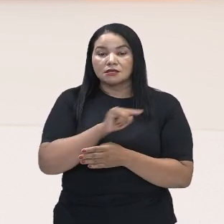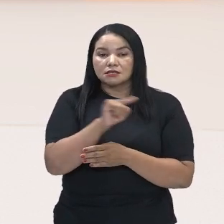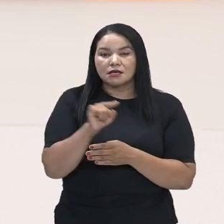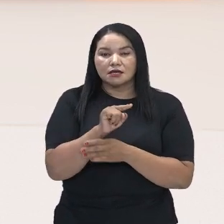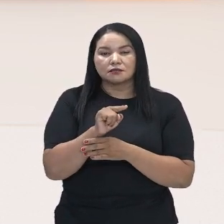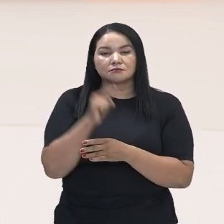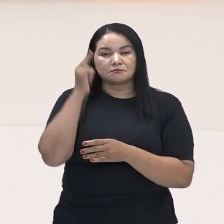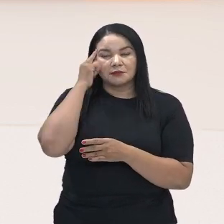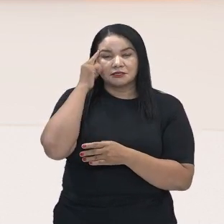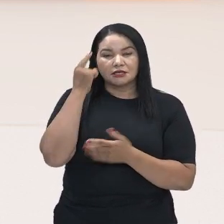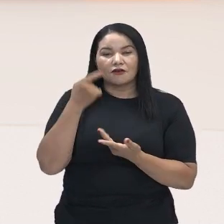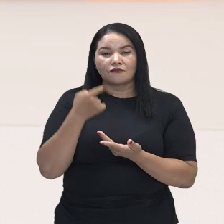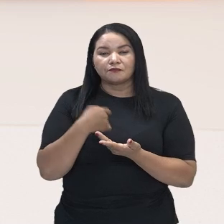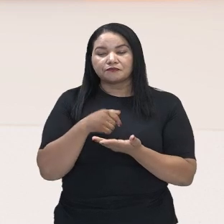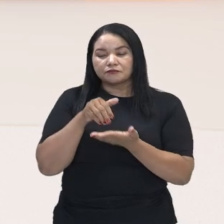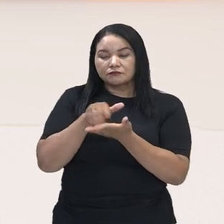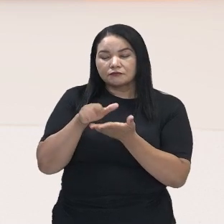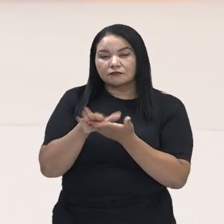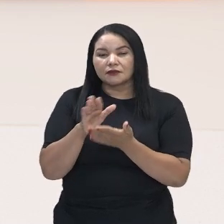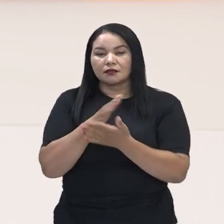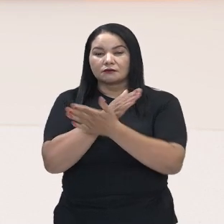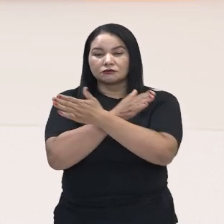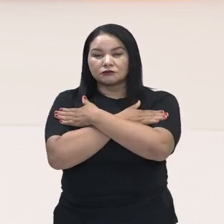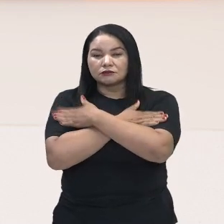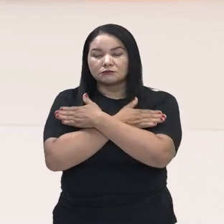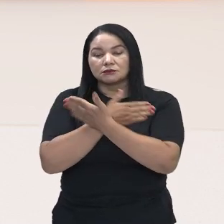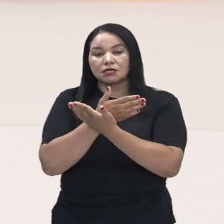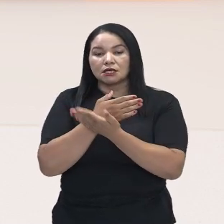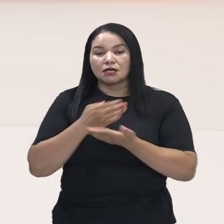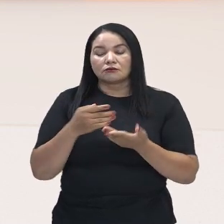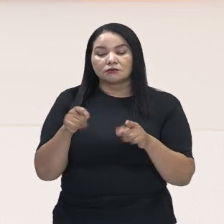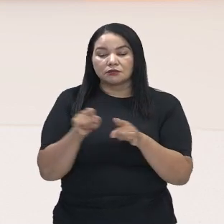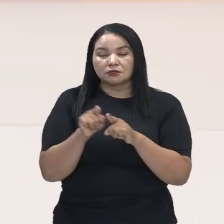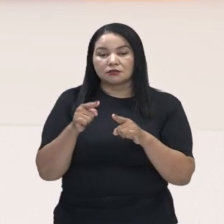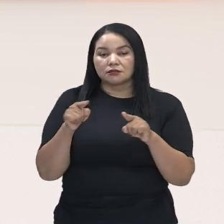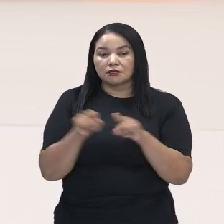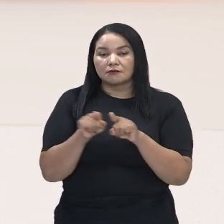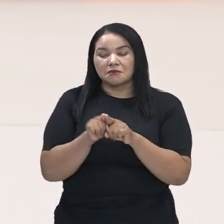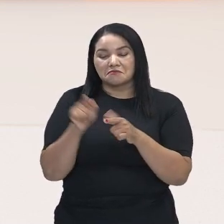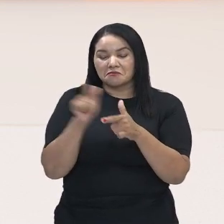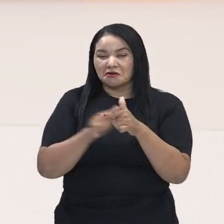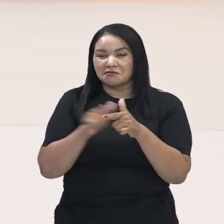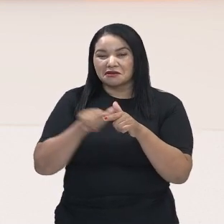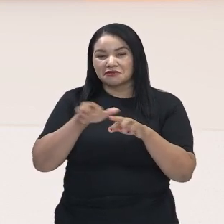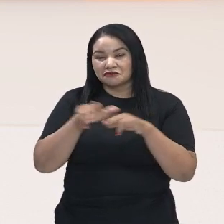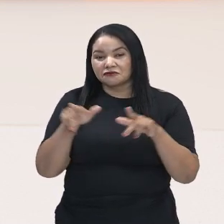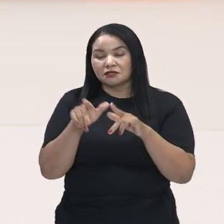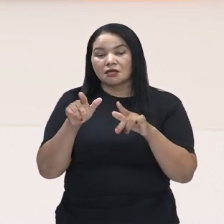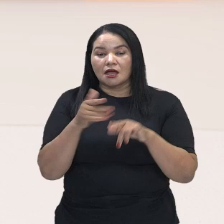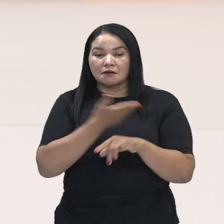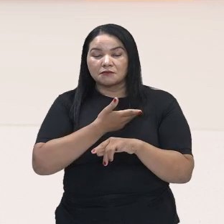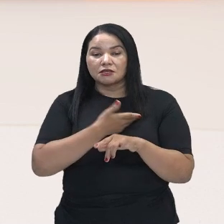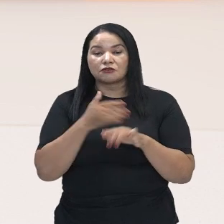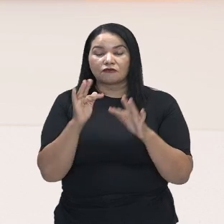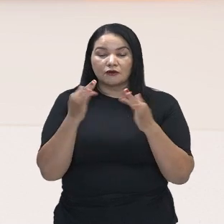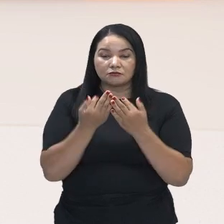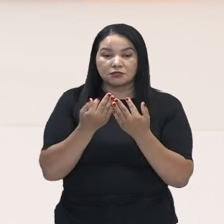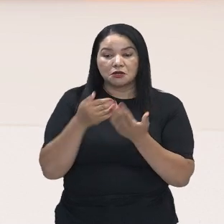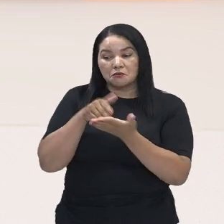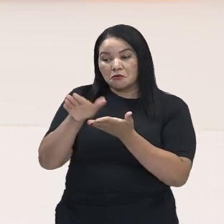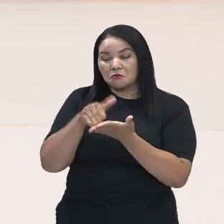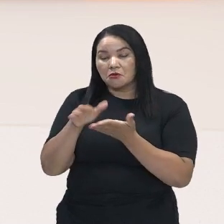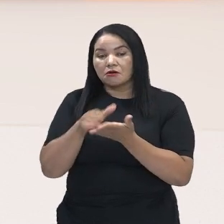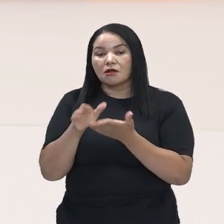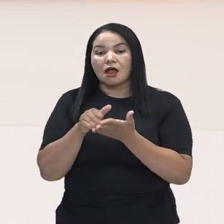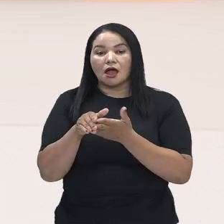culpa pelo desemprego, pelo fato de vários de seus colegas, familiares terem sido dispensados, era da máquina. Então,